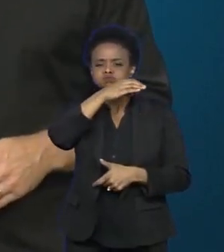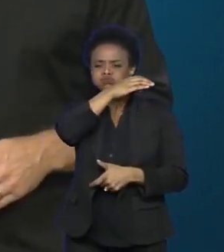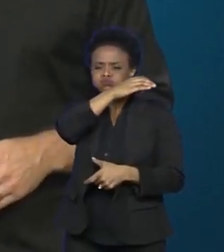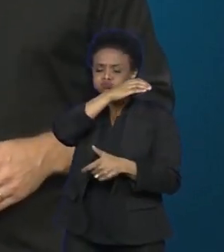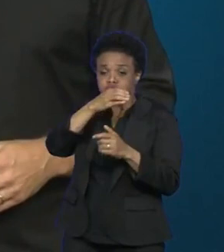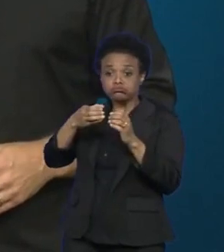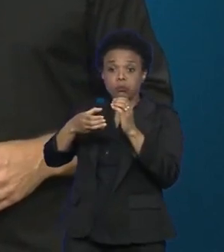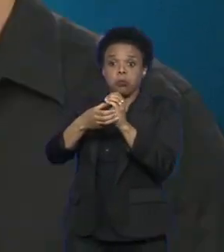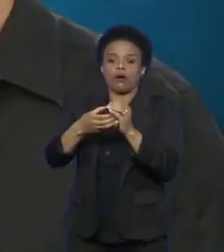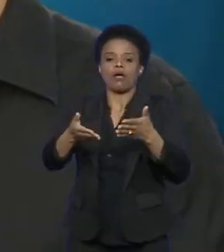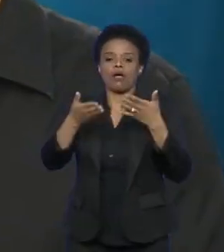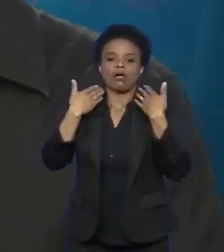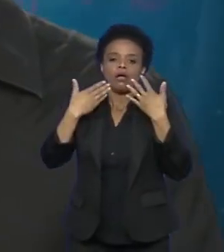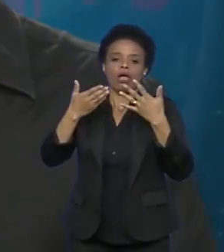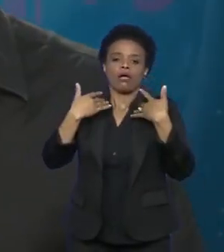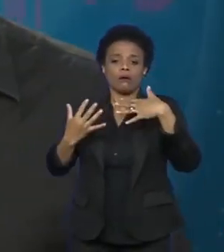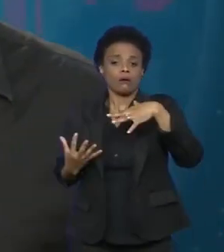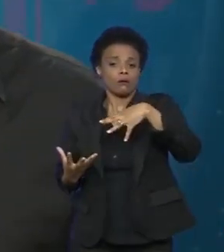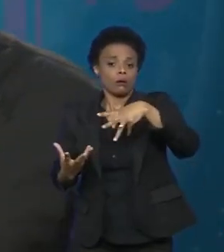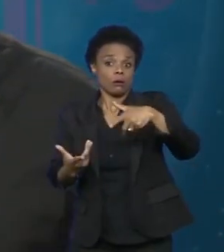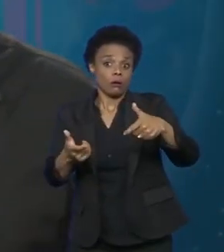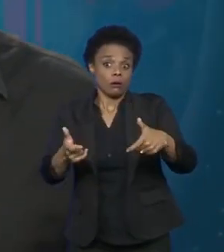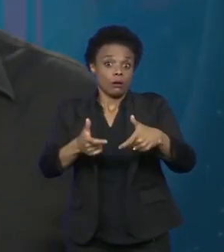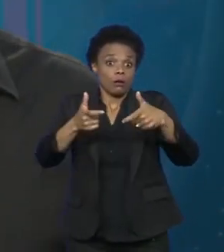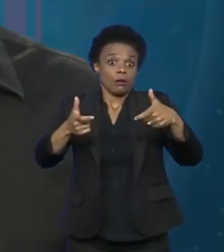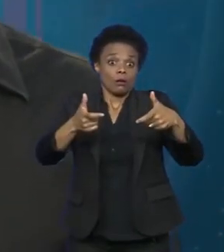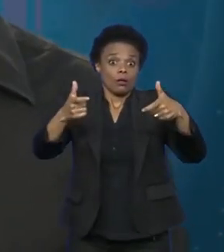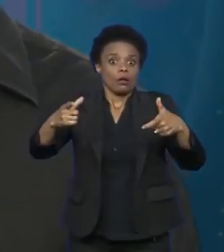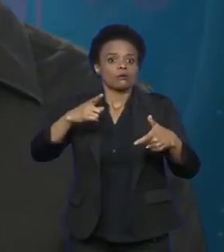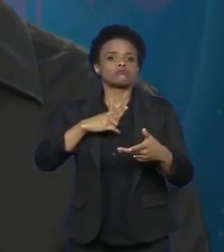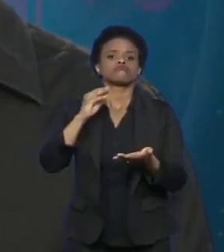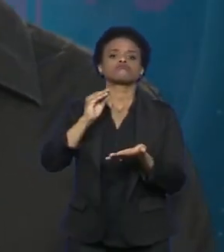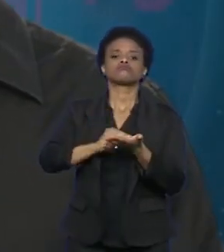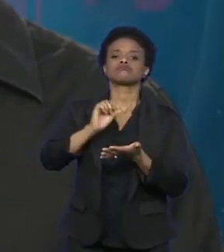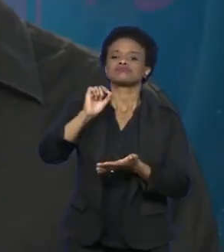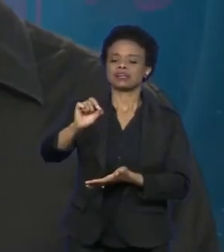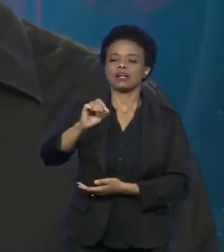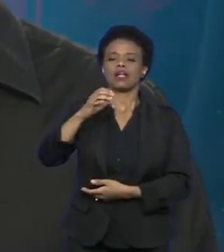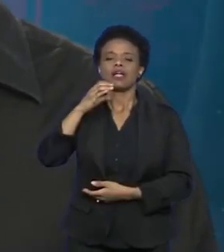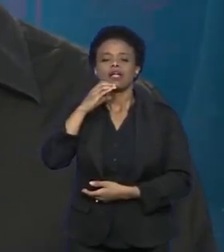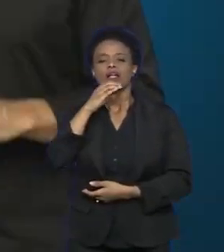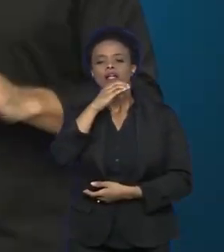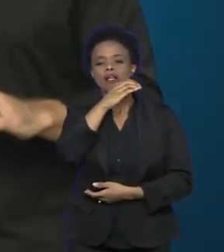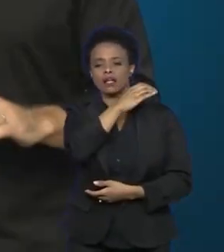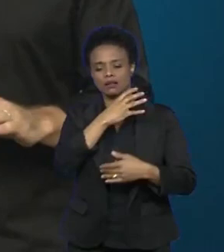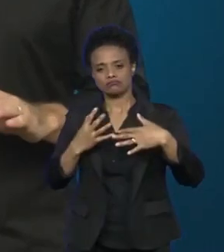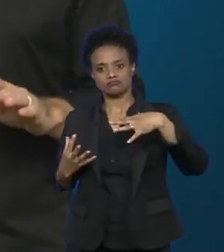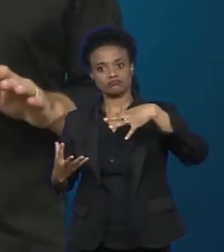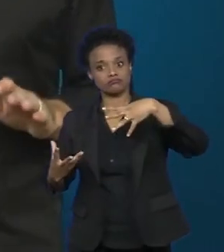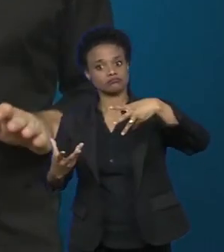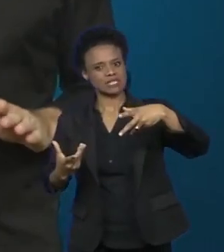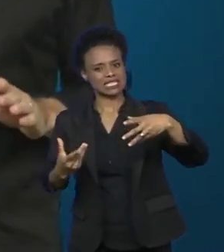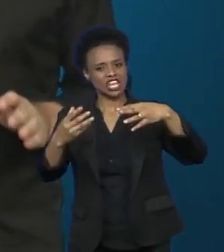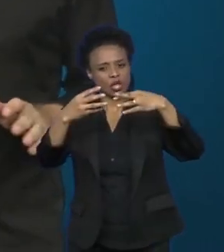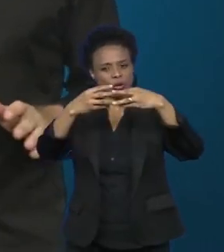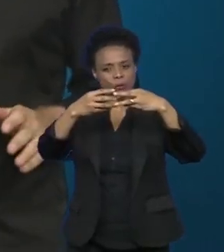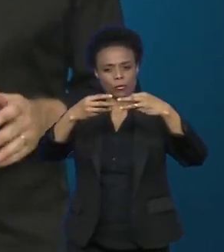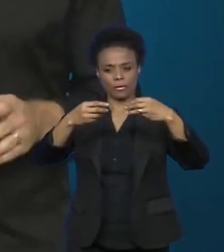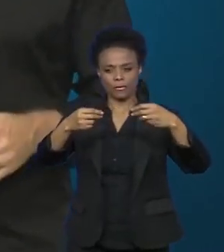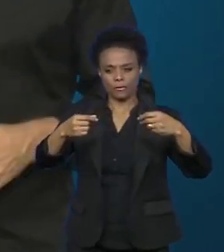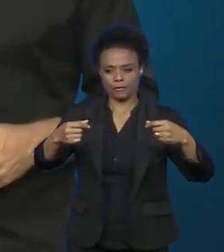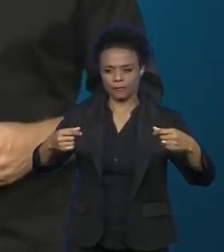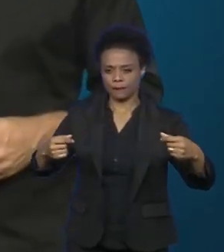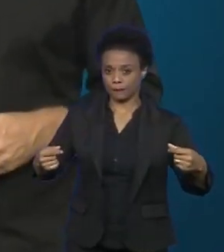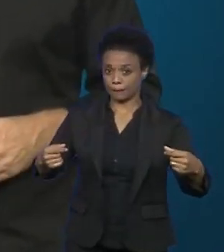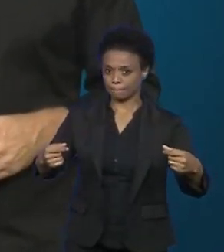na atmosfera da Terra. Esse aumento tem causado, por exemplo, o aquecimento do planeta. Apesar de o aquecimento global ser